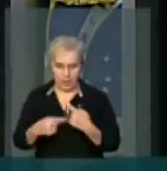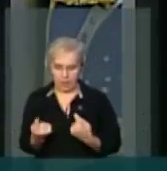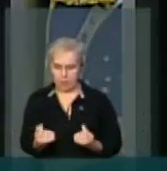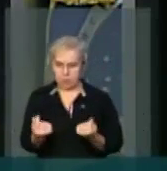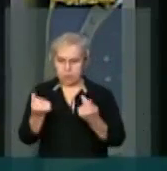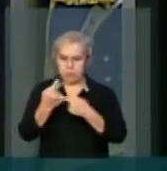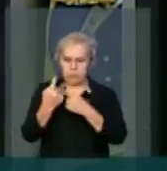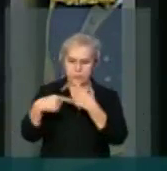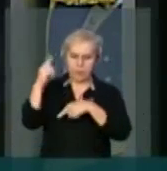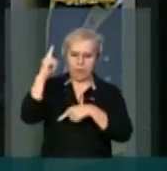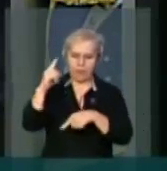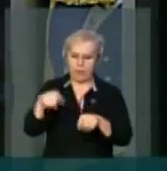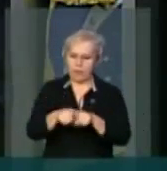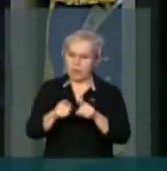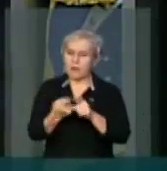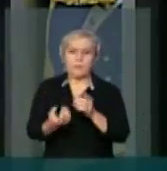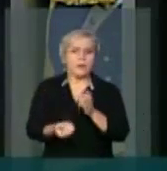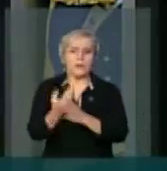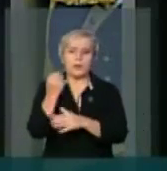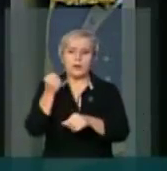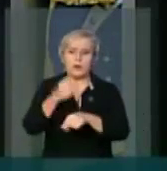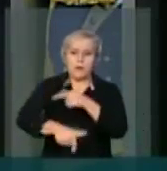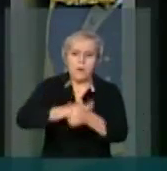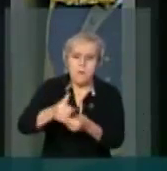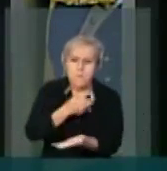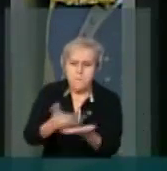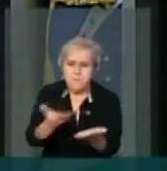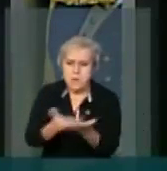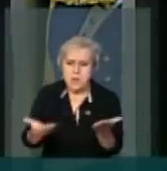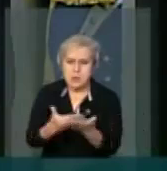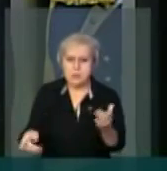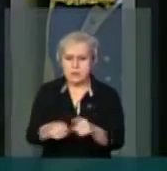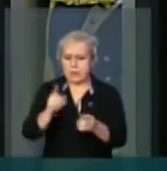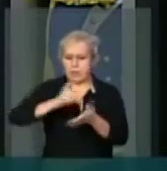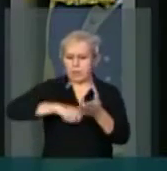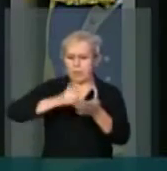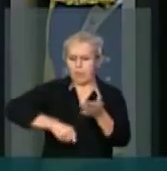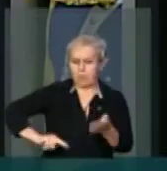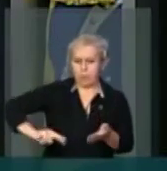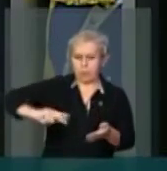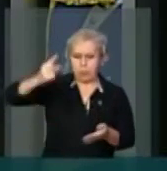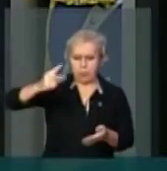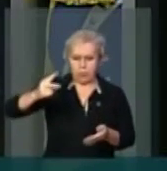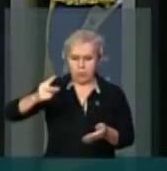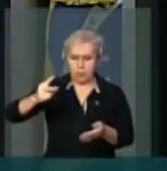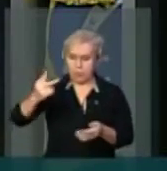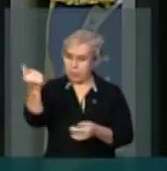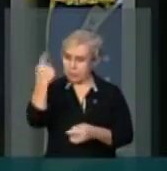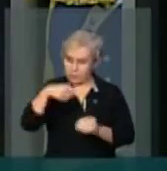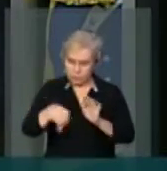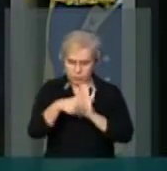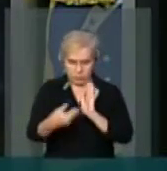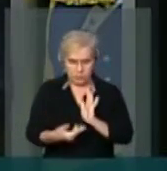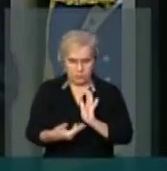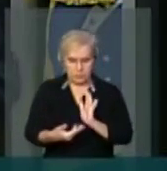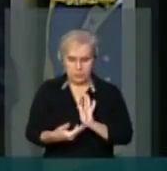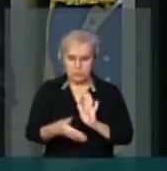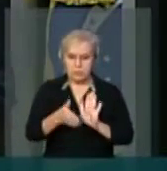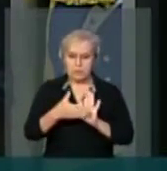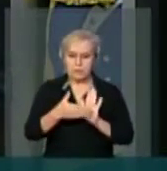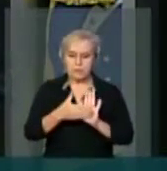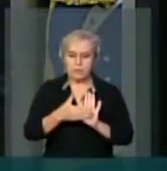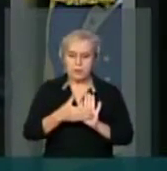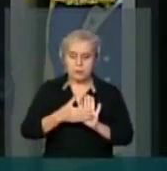preços, cria o desemprego, aumenta os impostos, mandou para essa casa uma proposta de